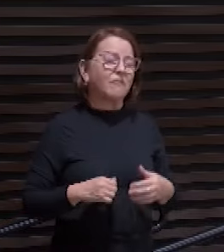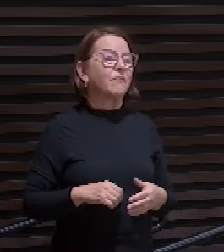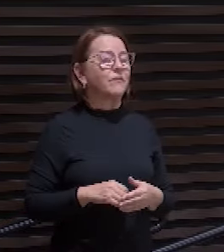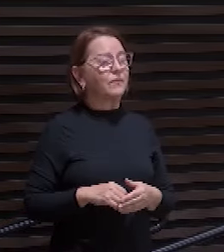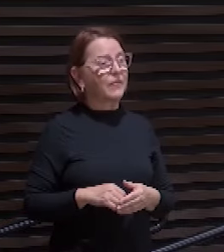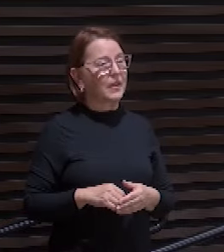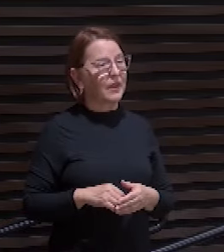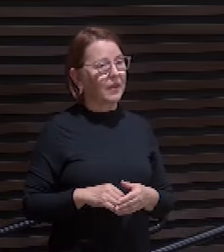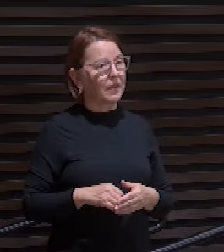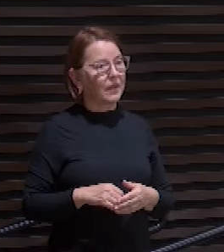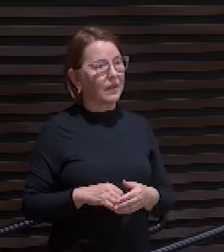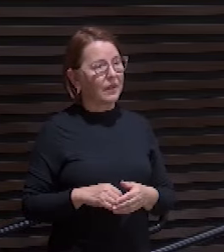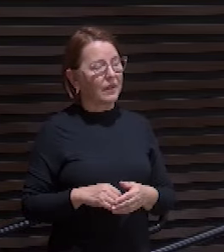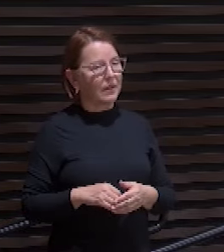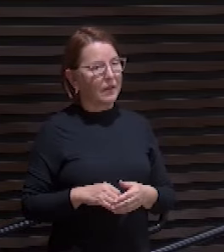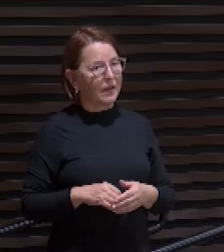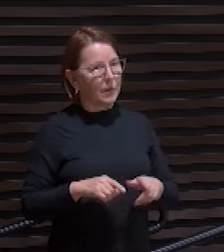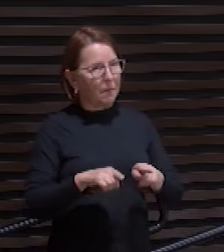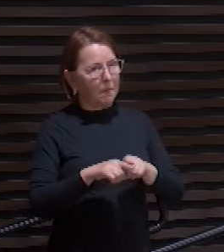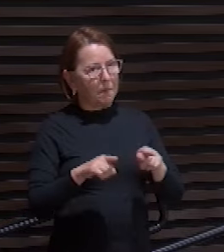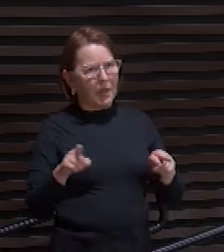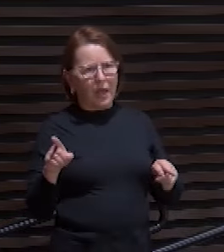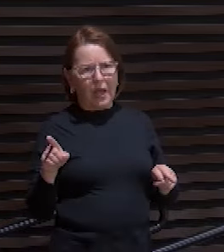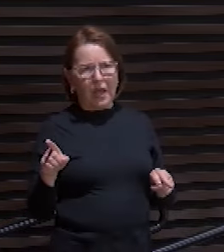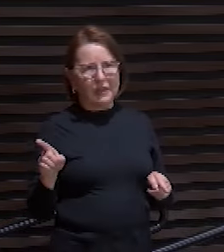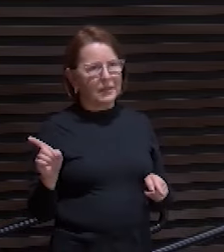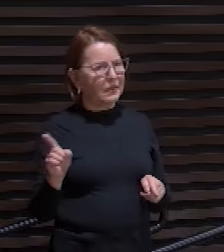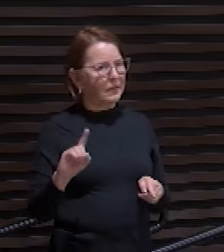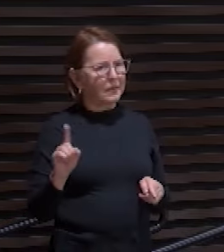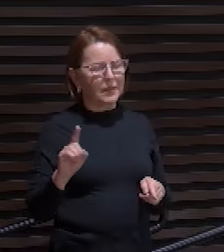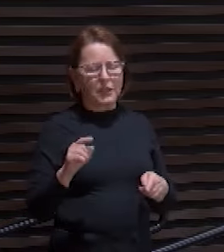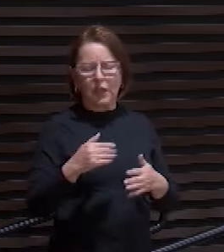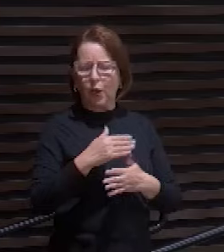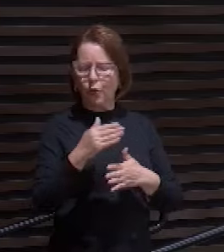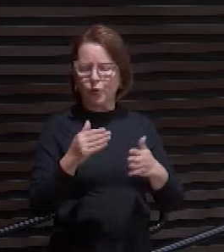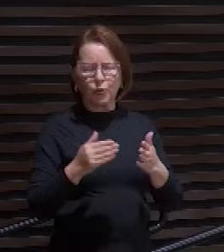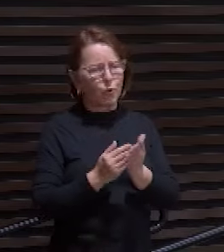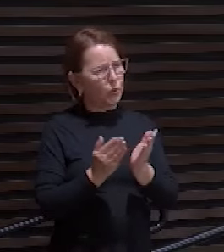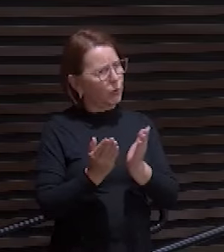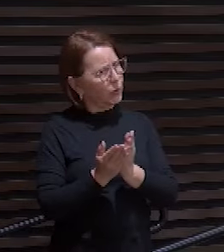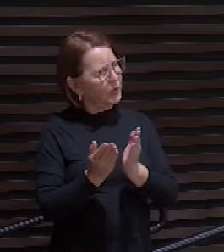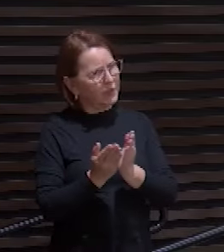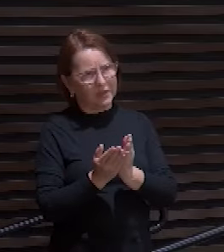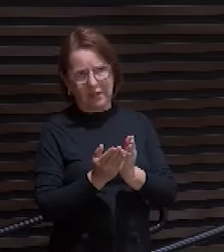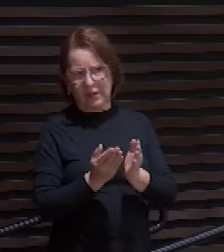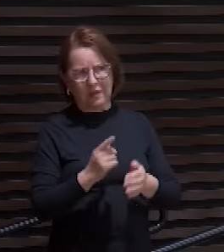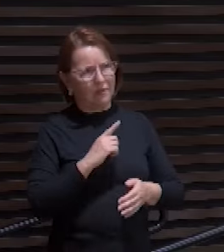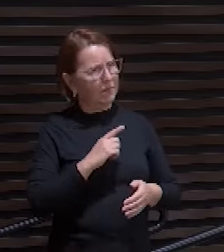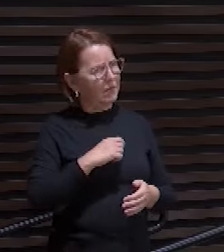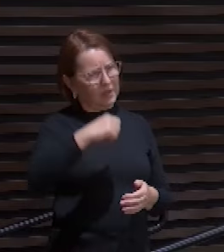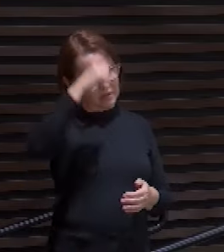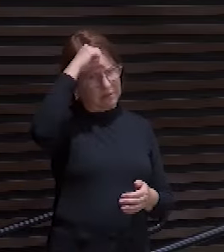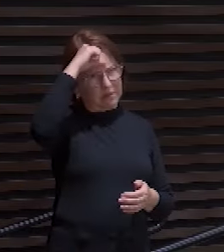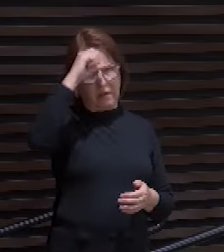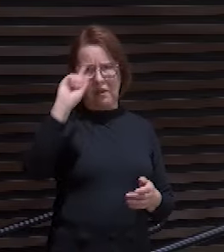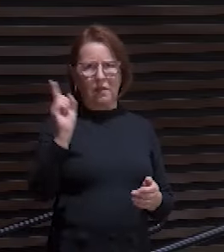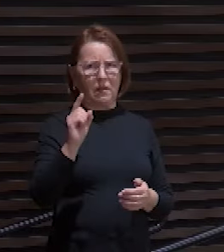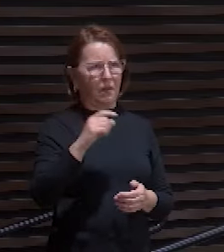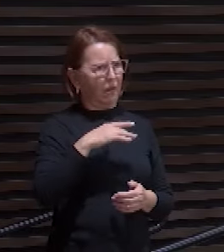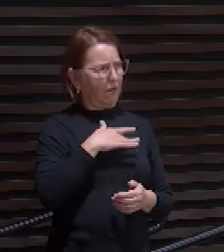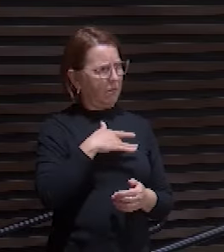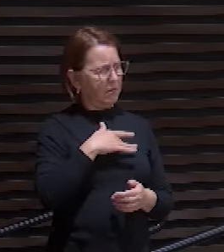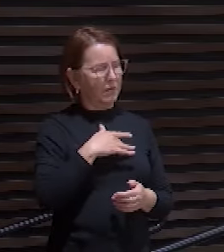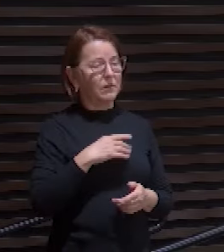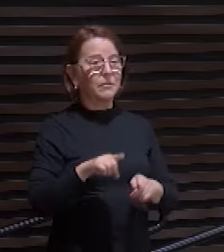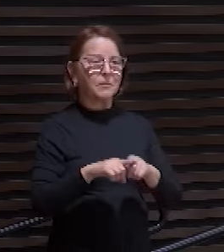Agora, e eu não estou querendo dizer aqui que todo cristão vai ter que passar por uma crise depressiva. Misericórdia.